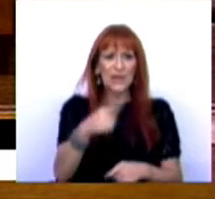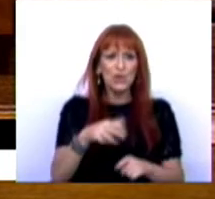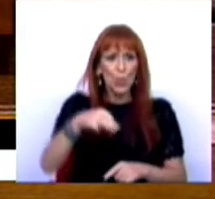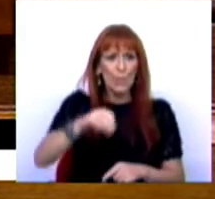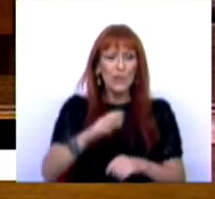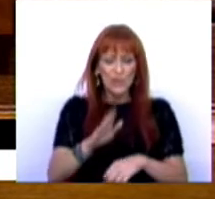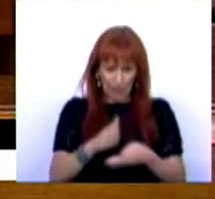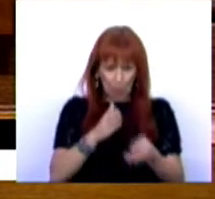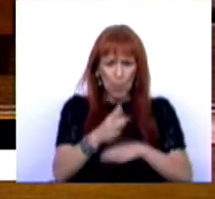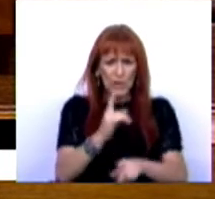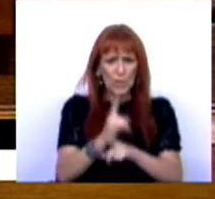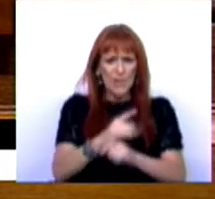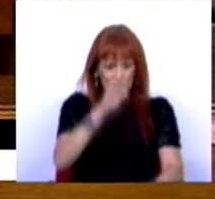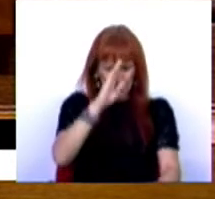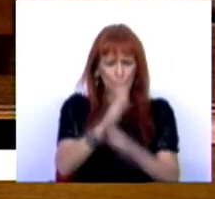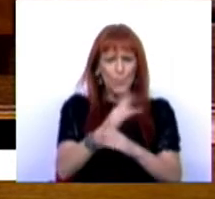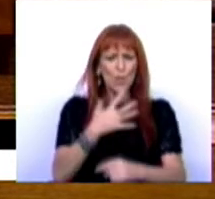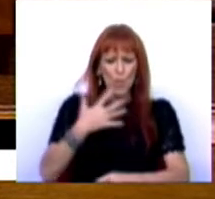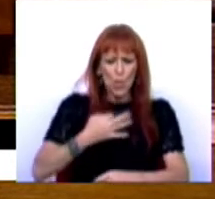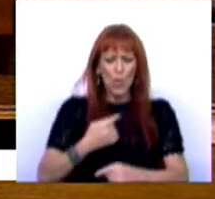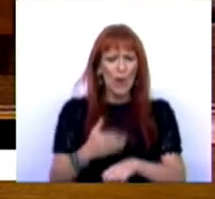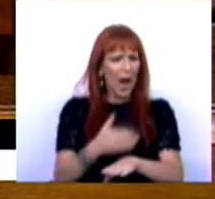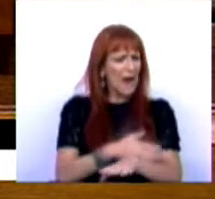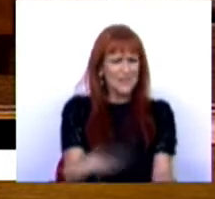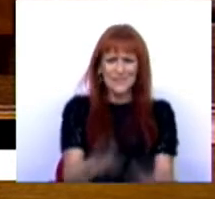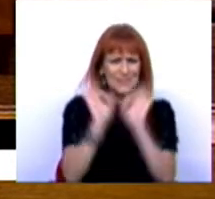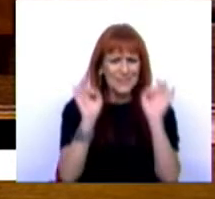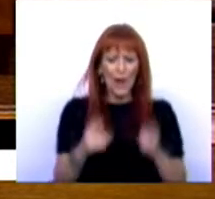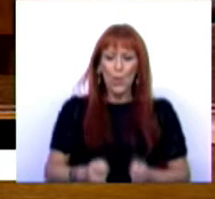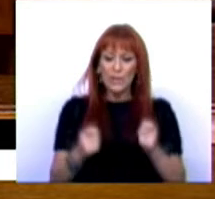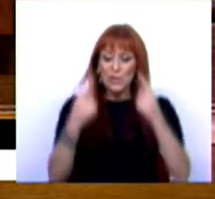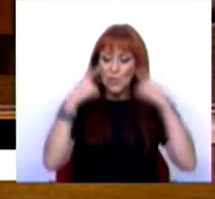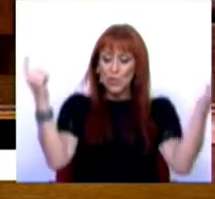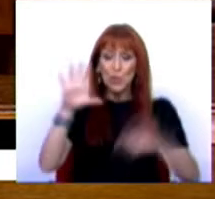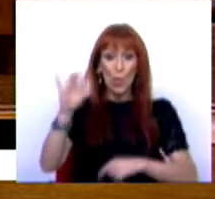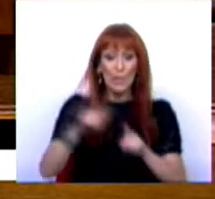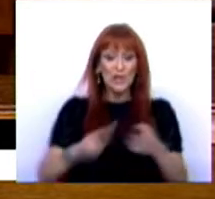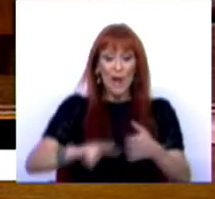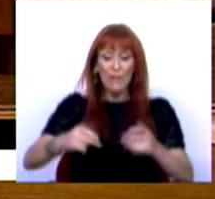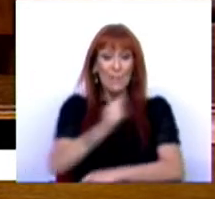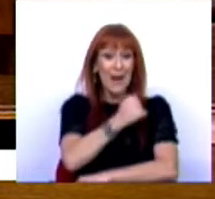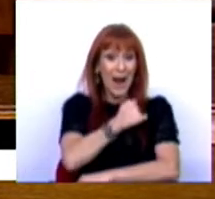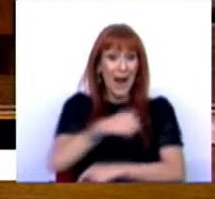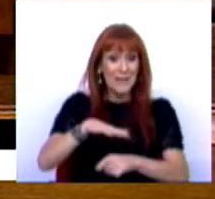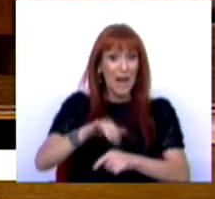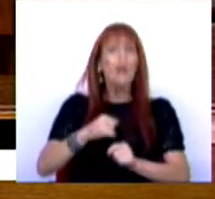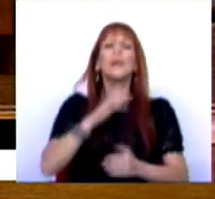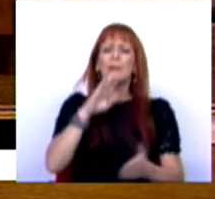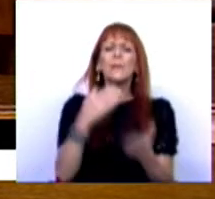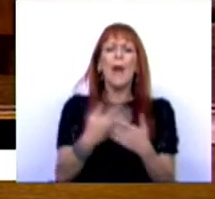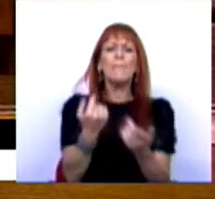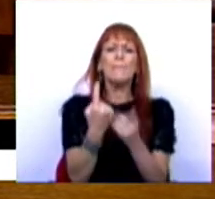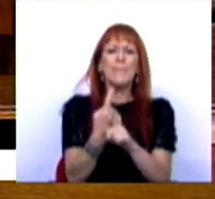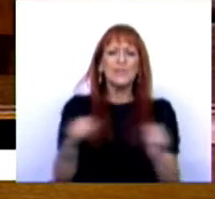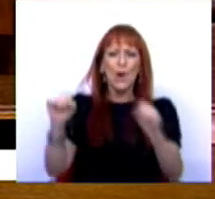PS prossegue com a mesma determinação e convicção que tínhamos antes, que o investimento público do país e a reforma na habitação deve gerar o mesmo